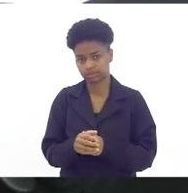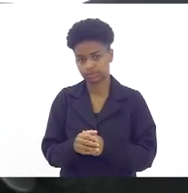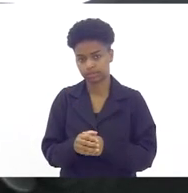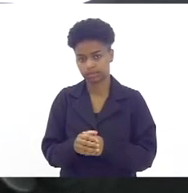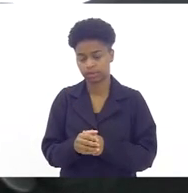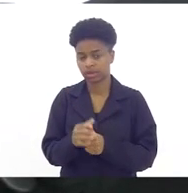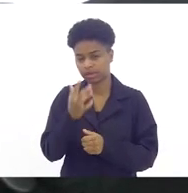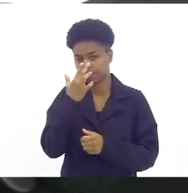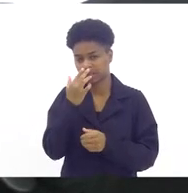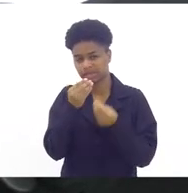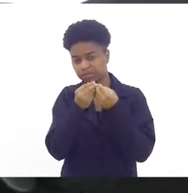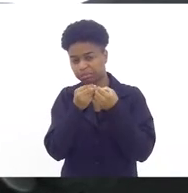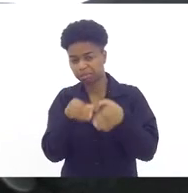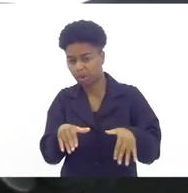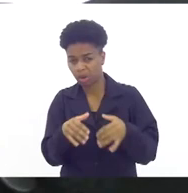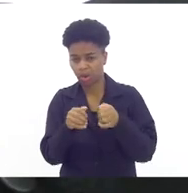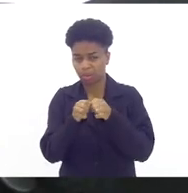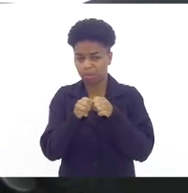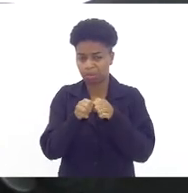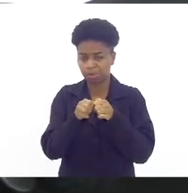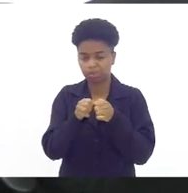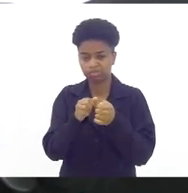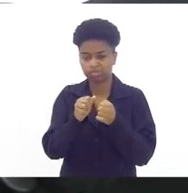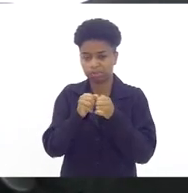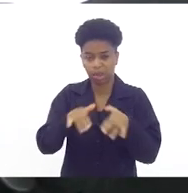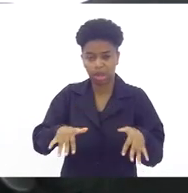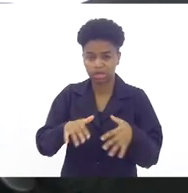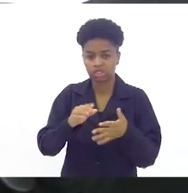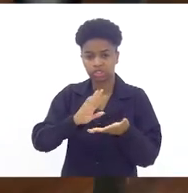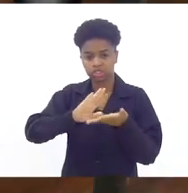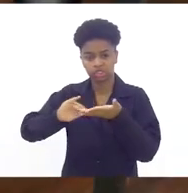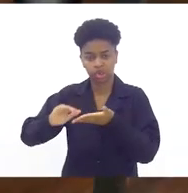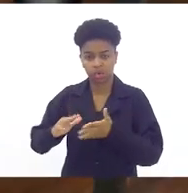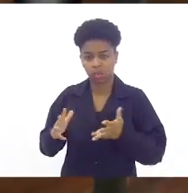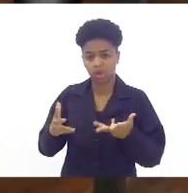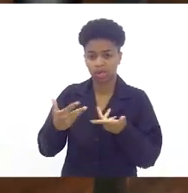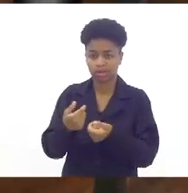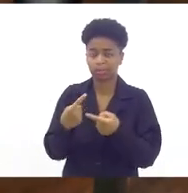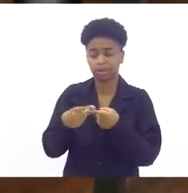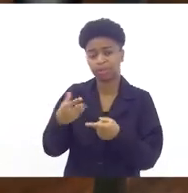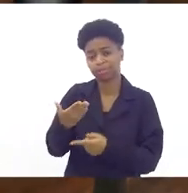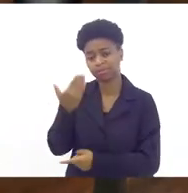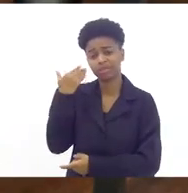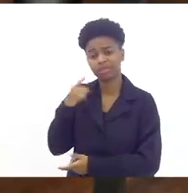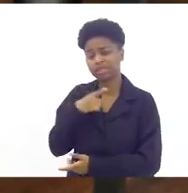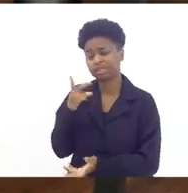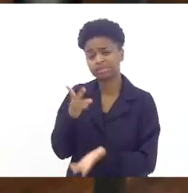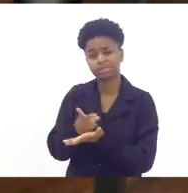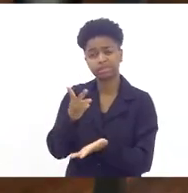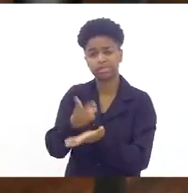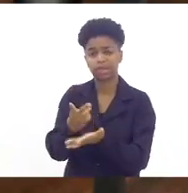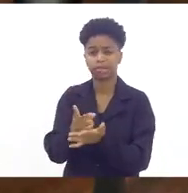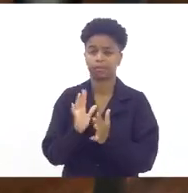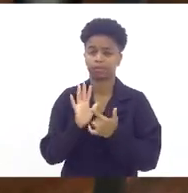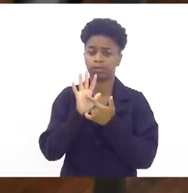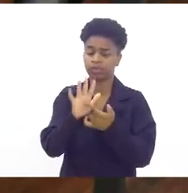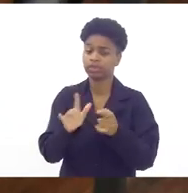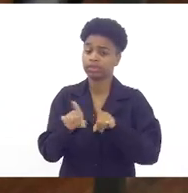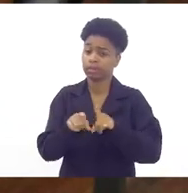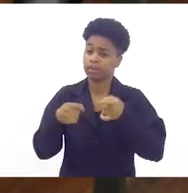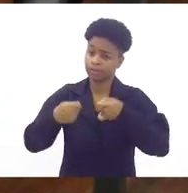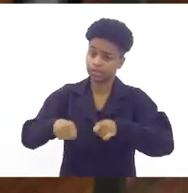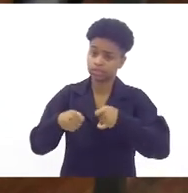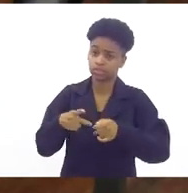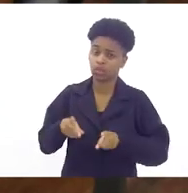desconstrução né da qualidade técnica sempre representou e representa e que é necessário